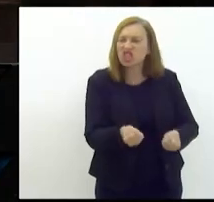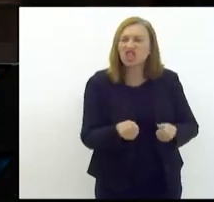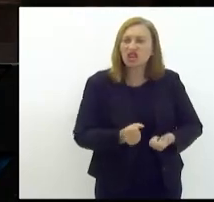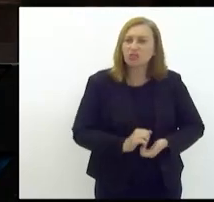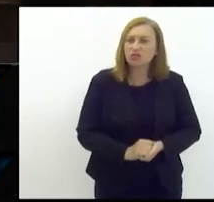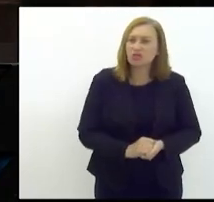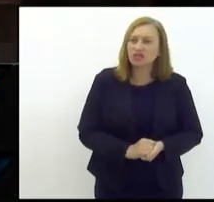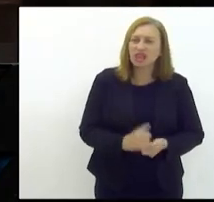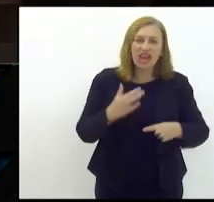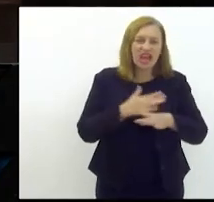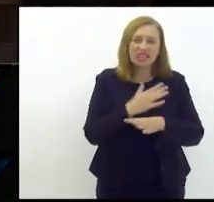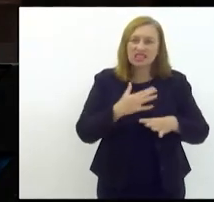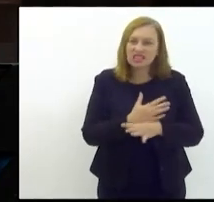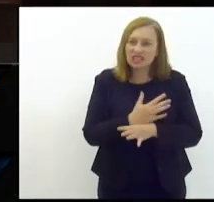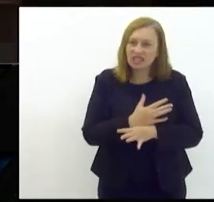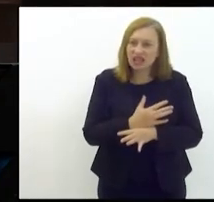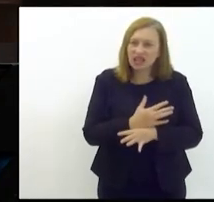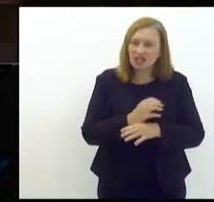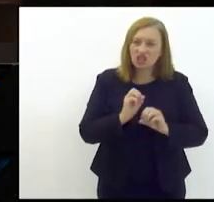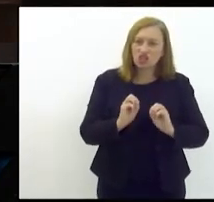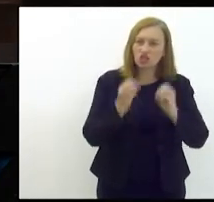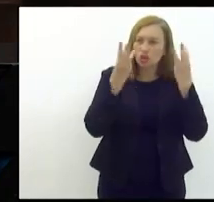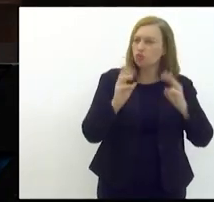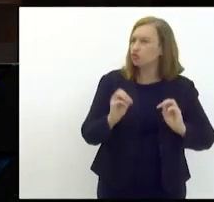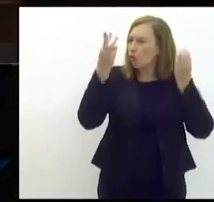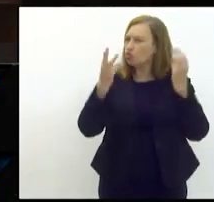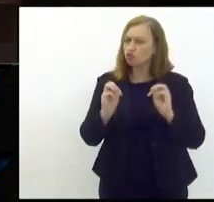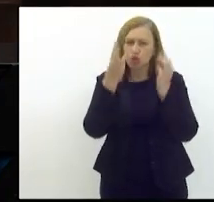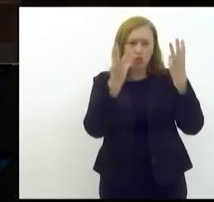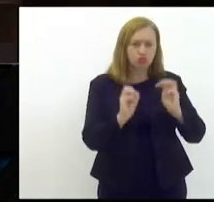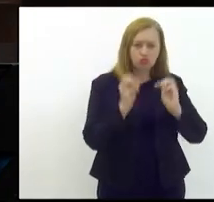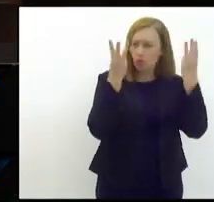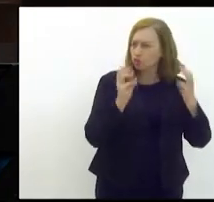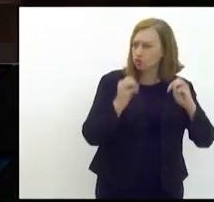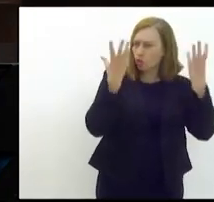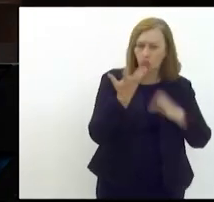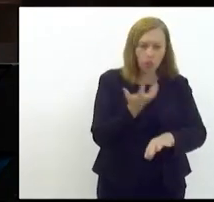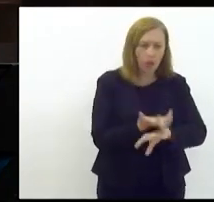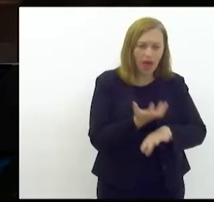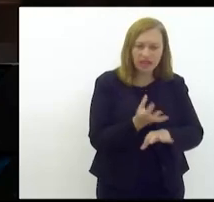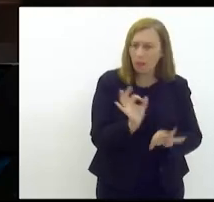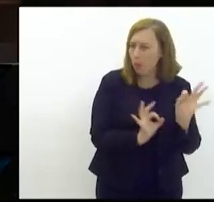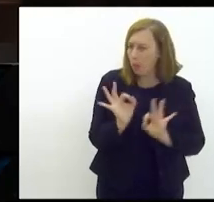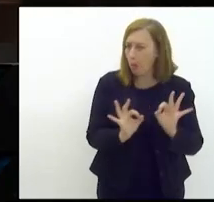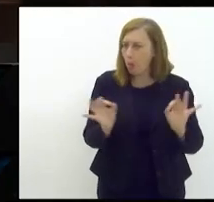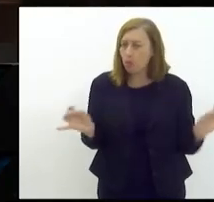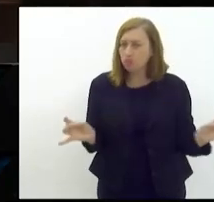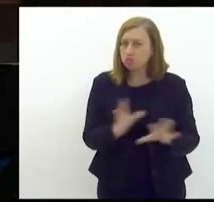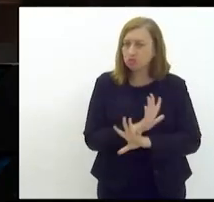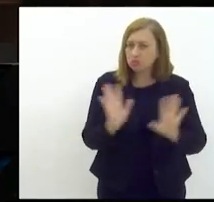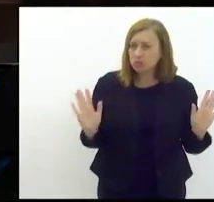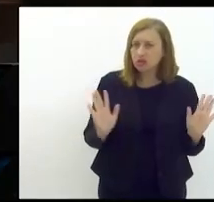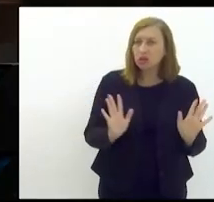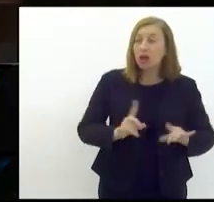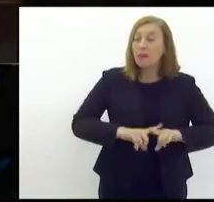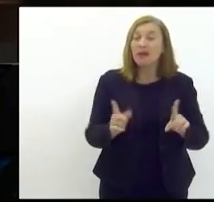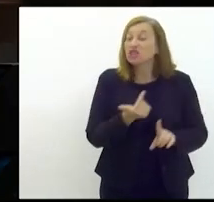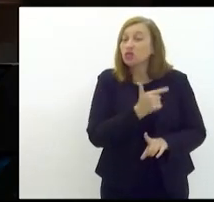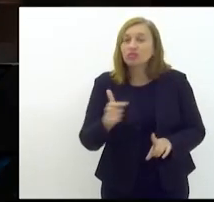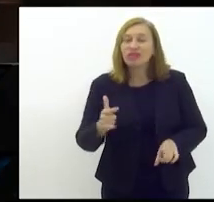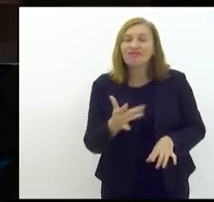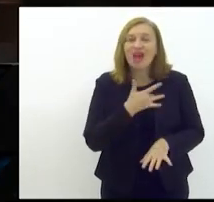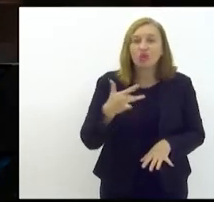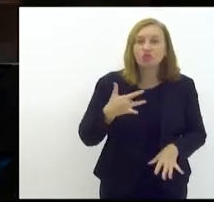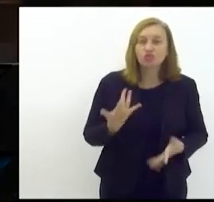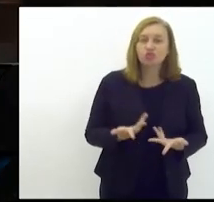a cidade viver de mega shows praças todas ornamentadas mas não tem saúde